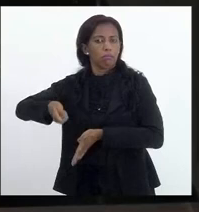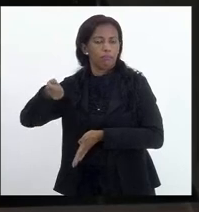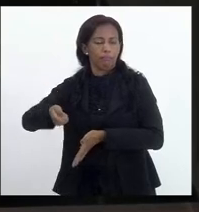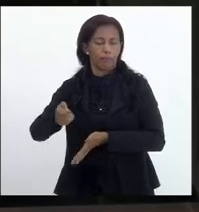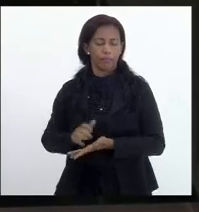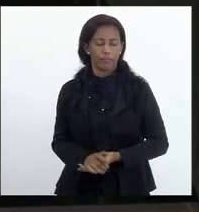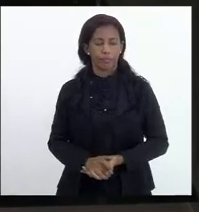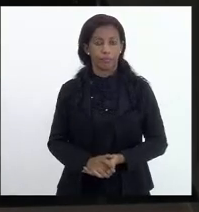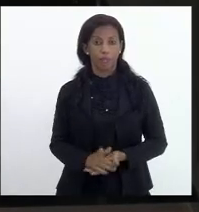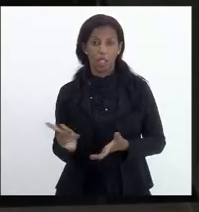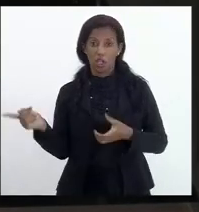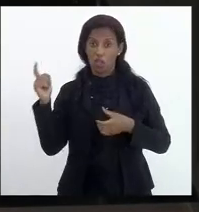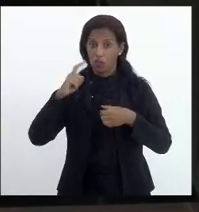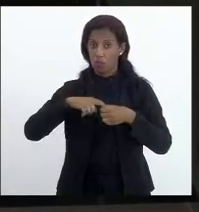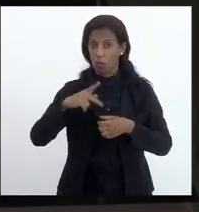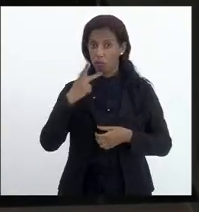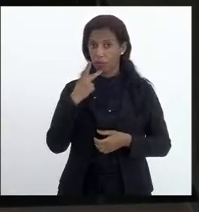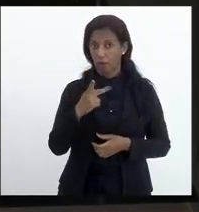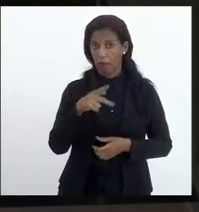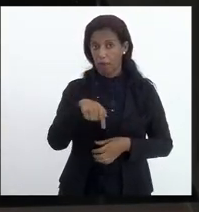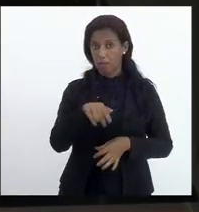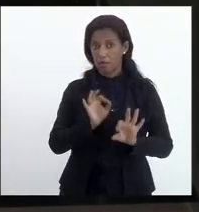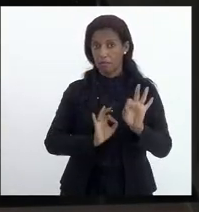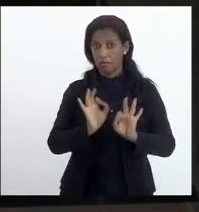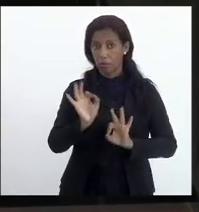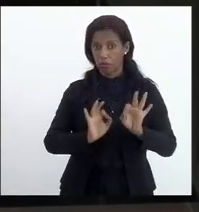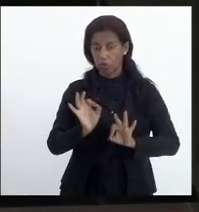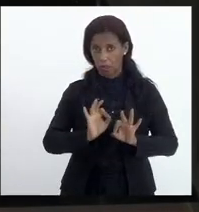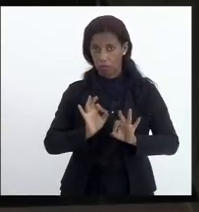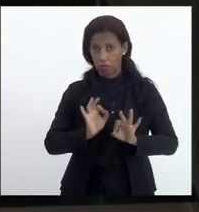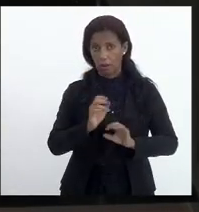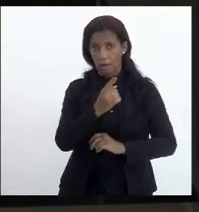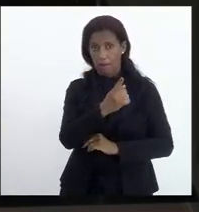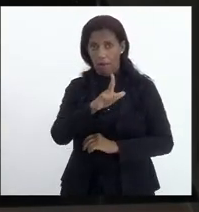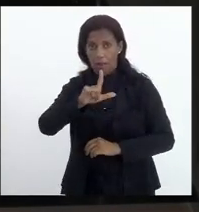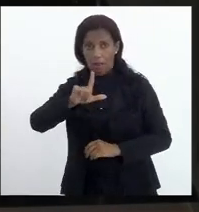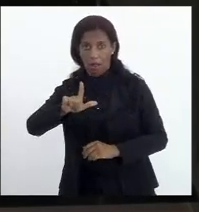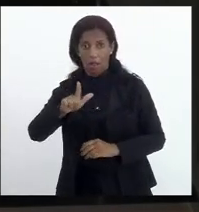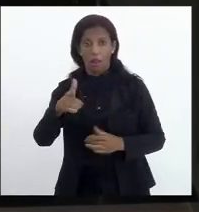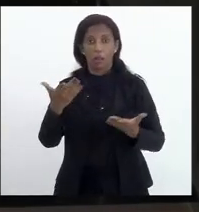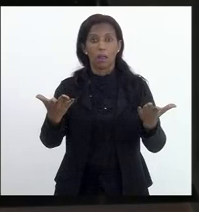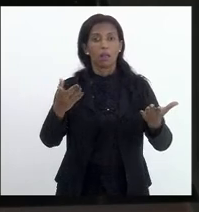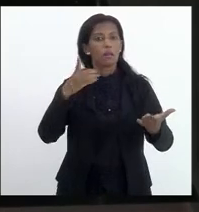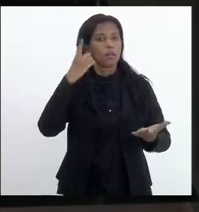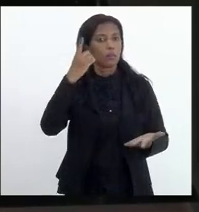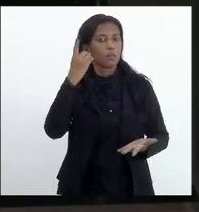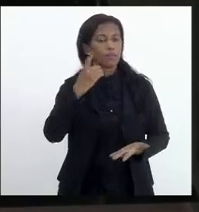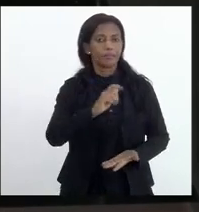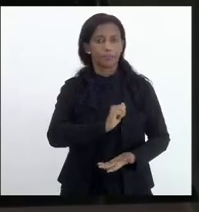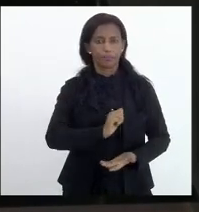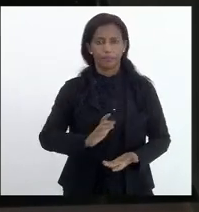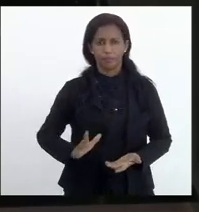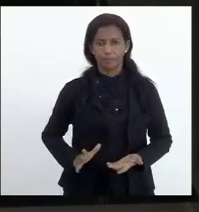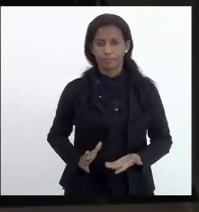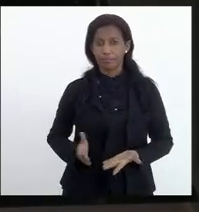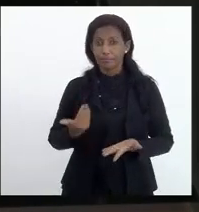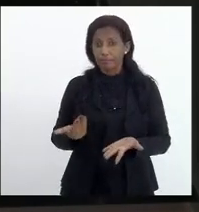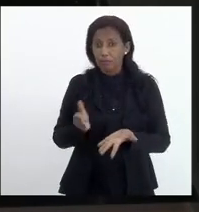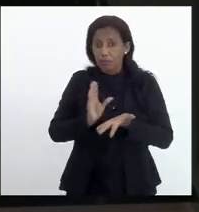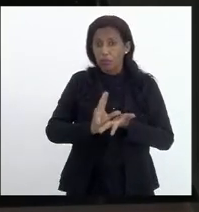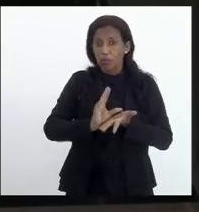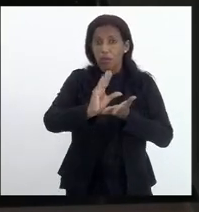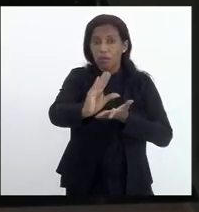dizer, este projeto de lei, deputado André Siciliano, é uma contribuição